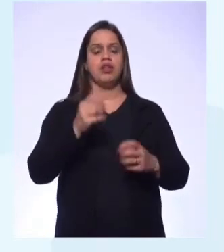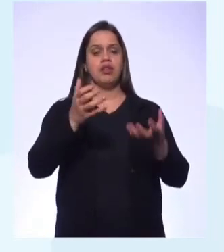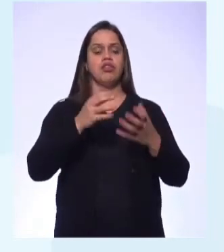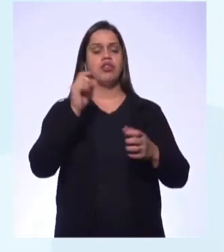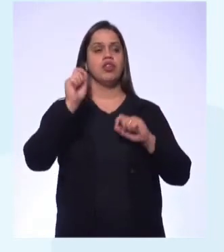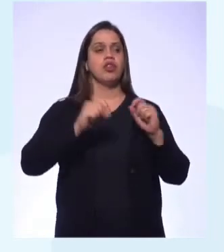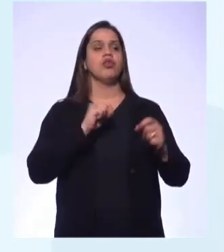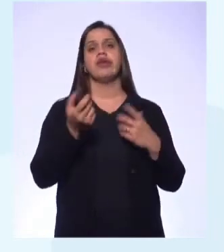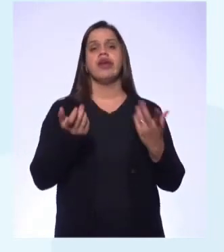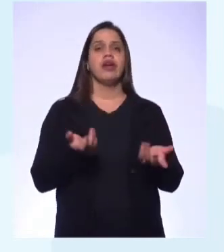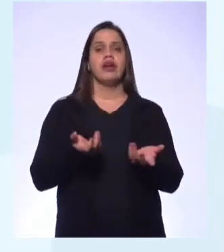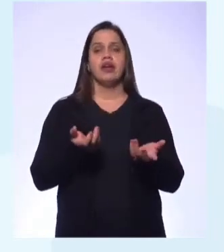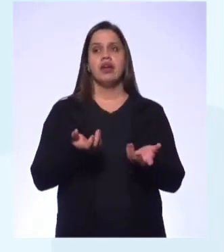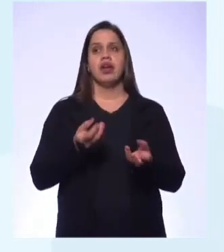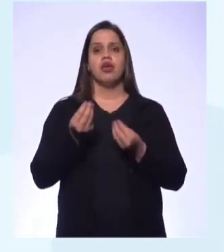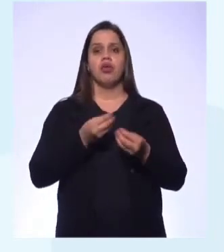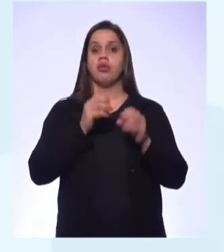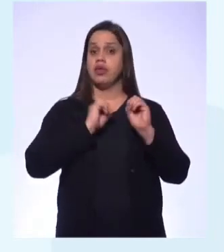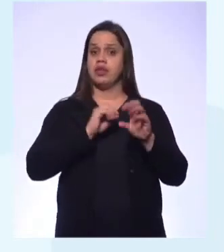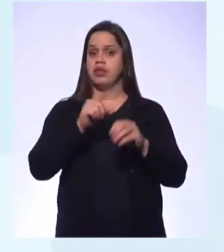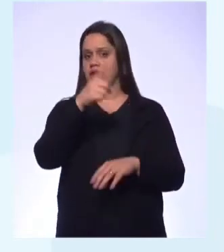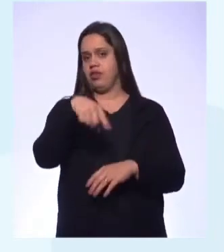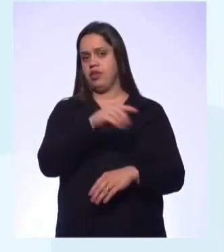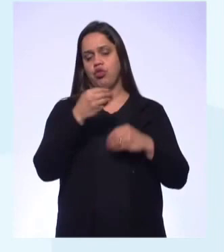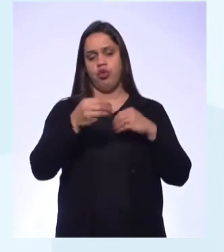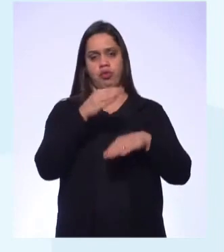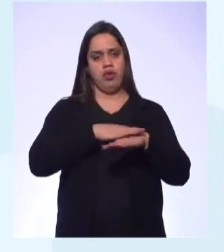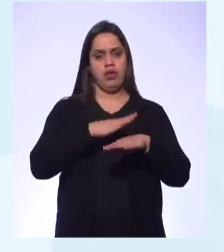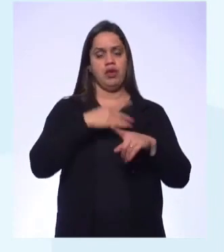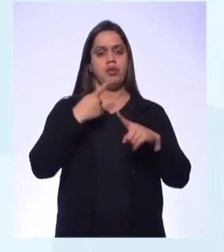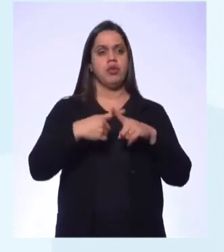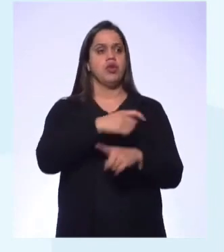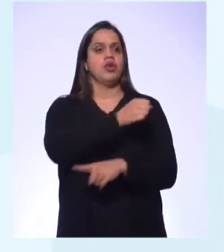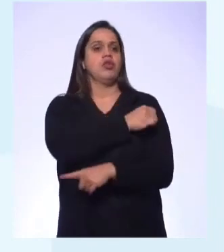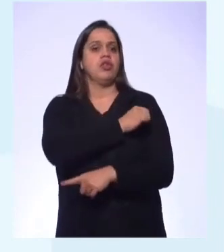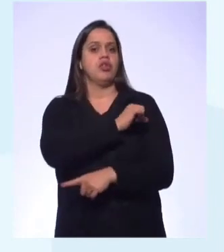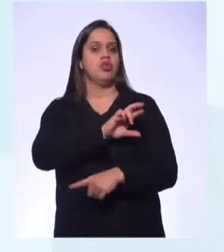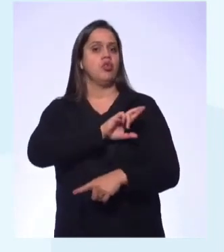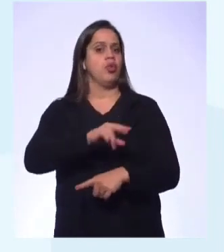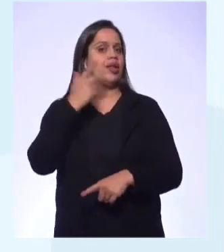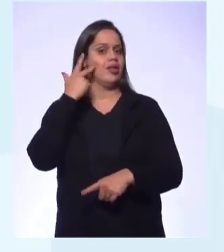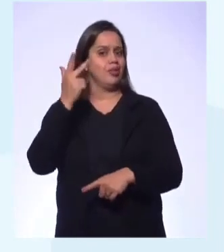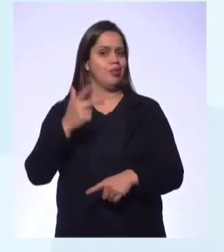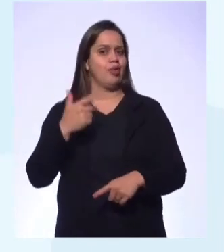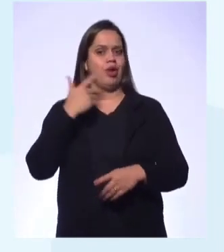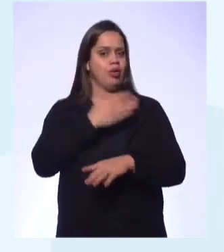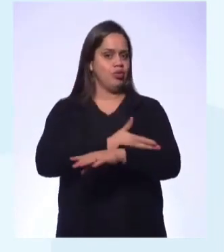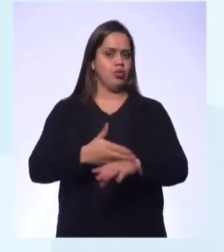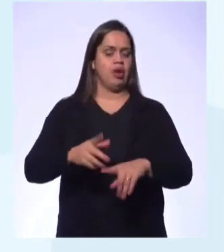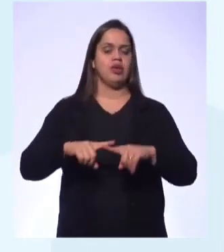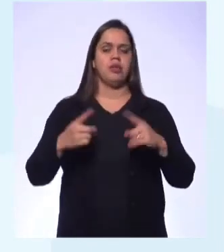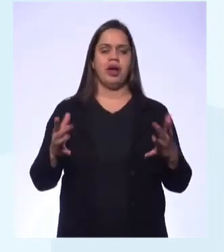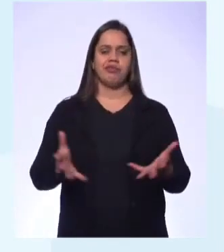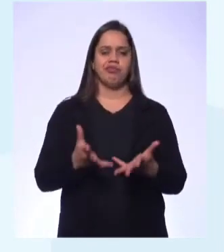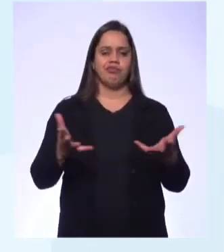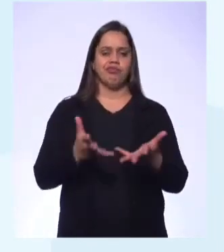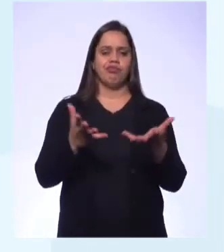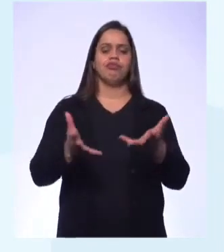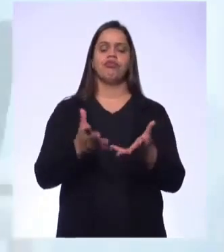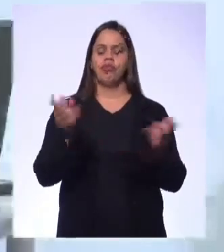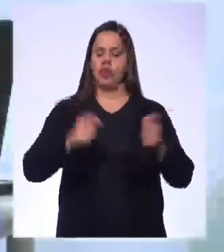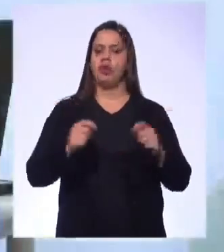dizer? Ensinar um pouquinho, porque é algo para o 6º ano talvez não seja tão comum, né, Andréia? Eu acho que vocês têm muita capacidade de